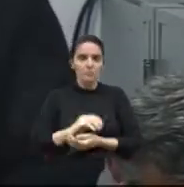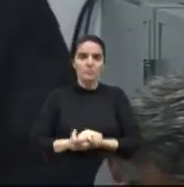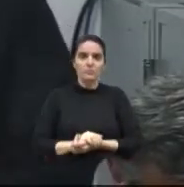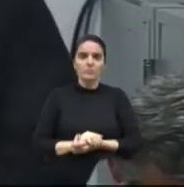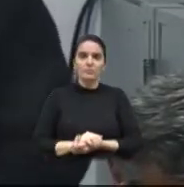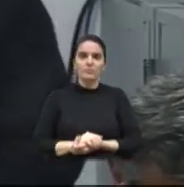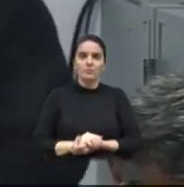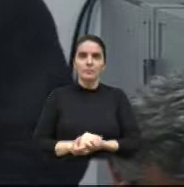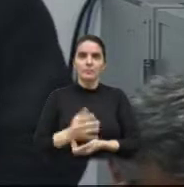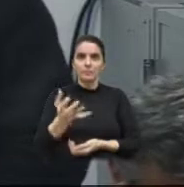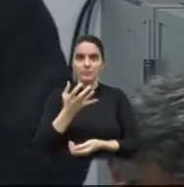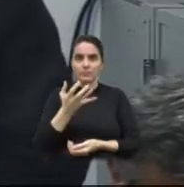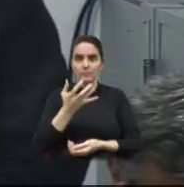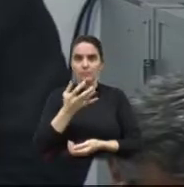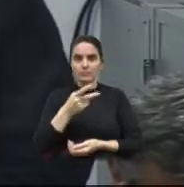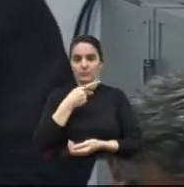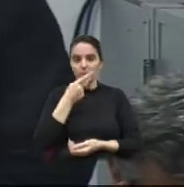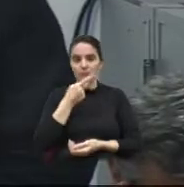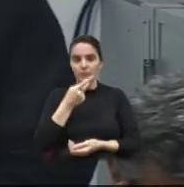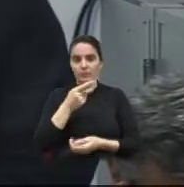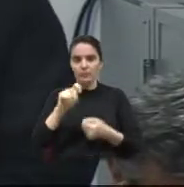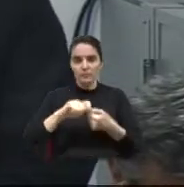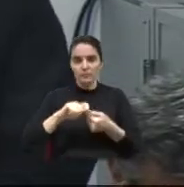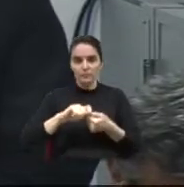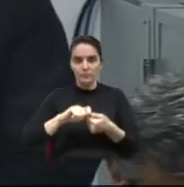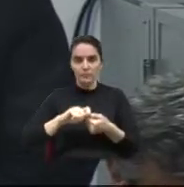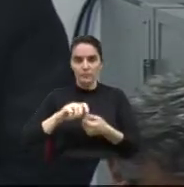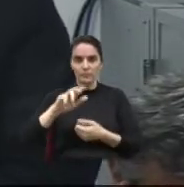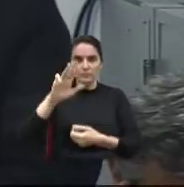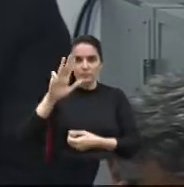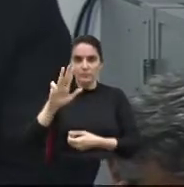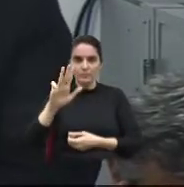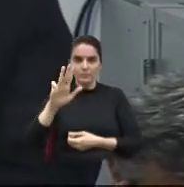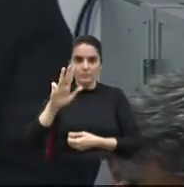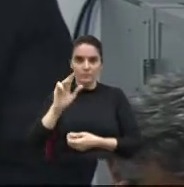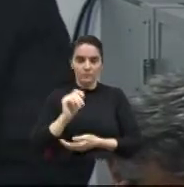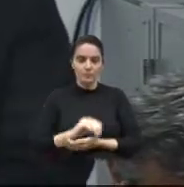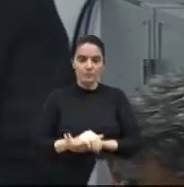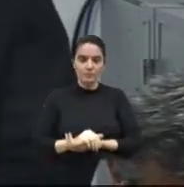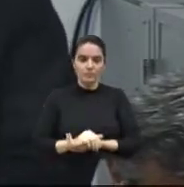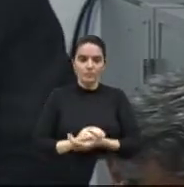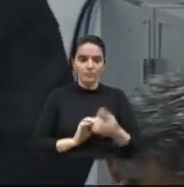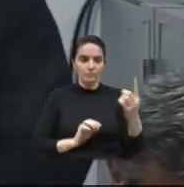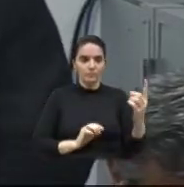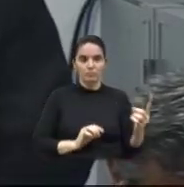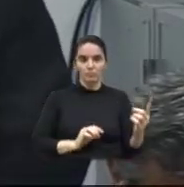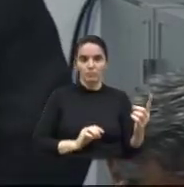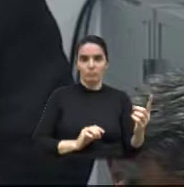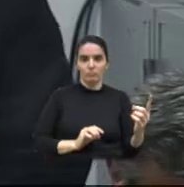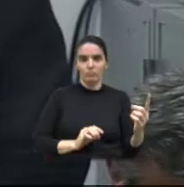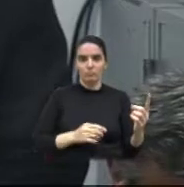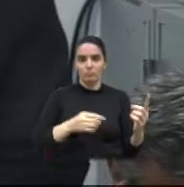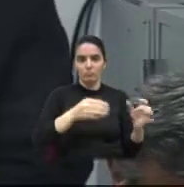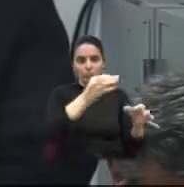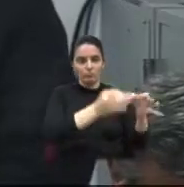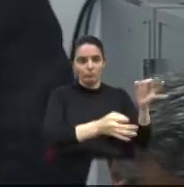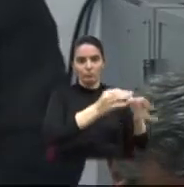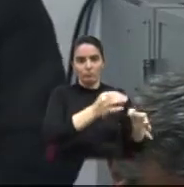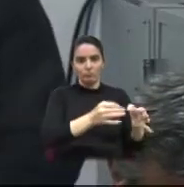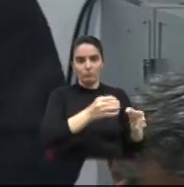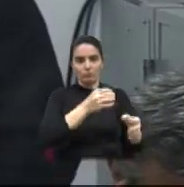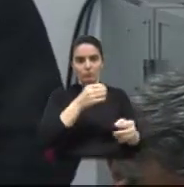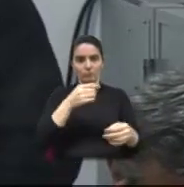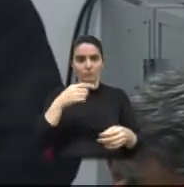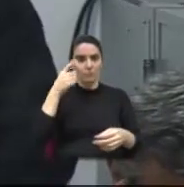queriam fazer com o ex-presidente Lula. Um querendo se achar mais que o outro, o desembargador querendo se achar dono da